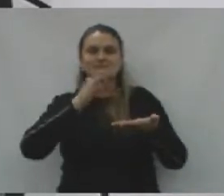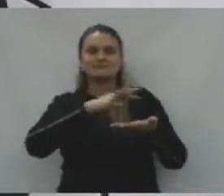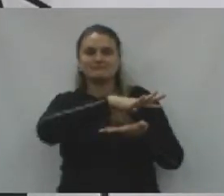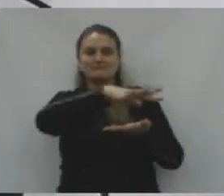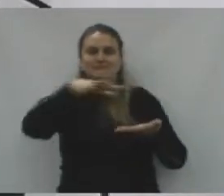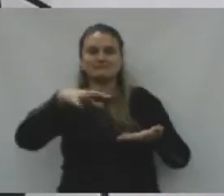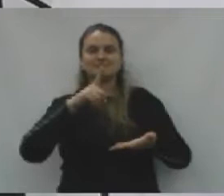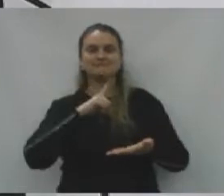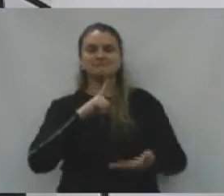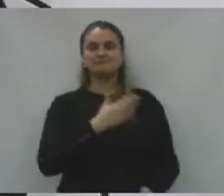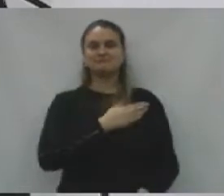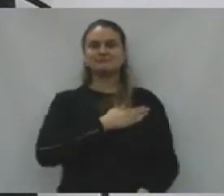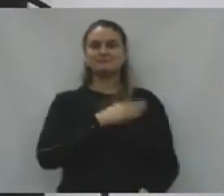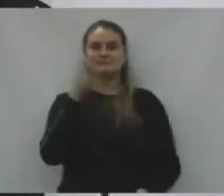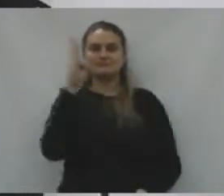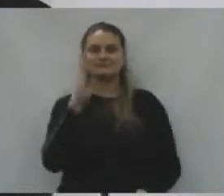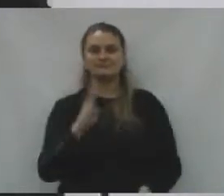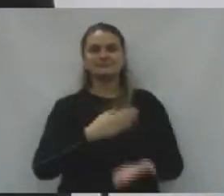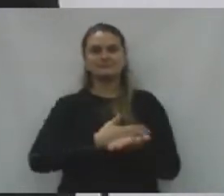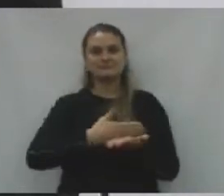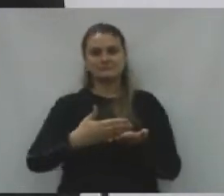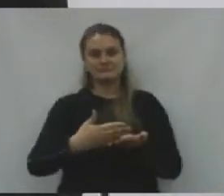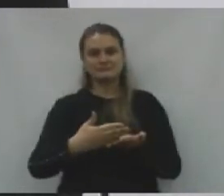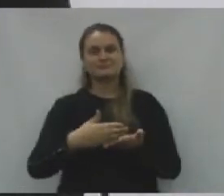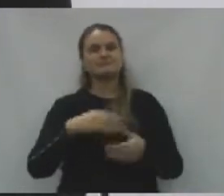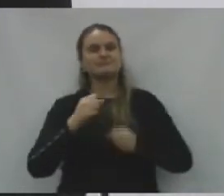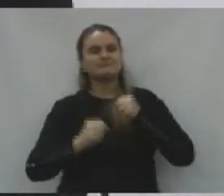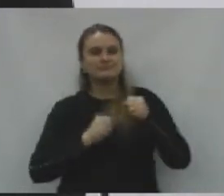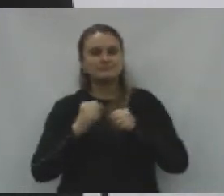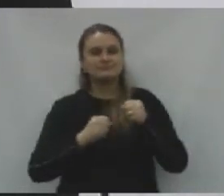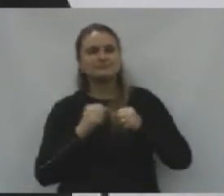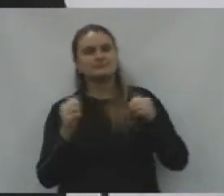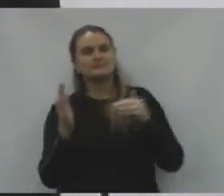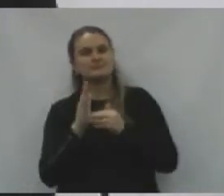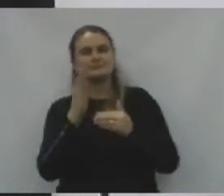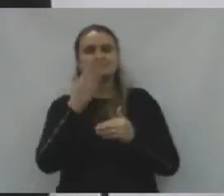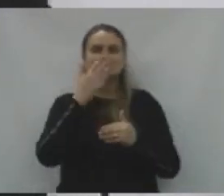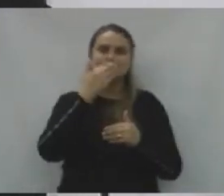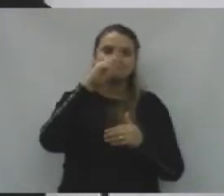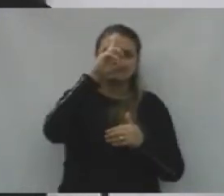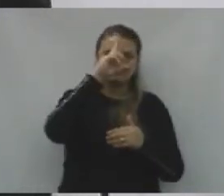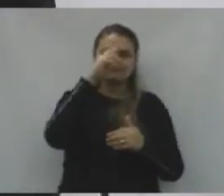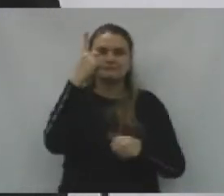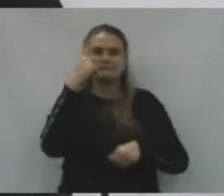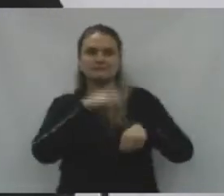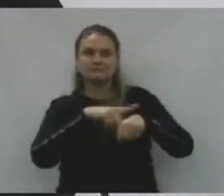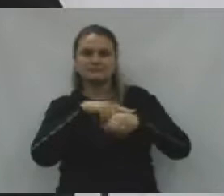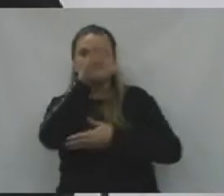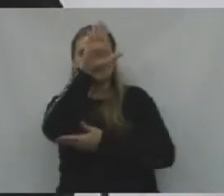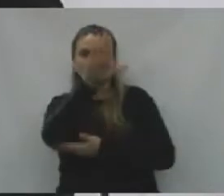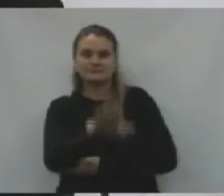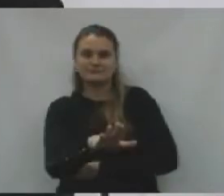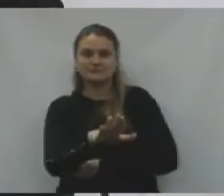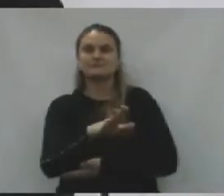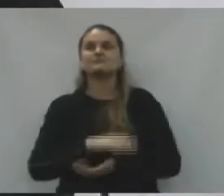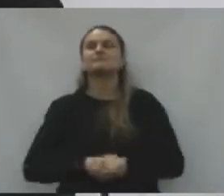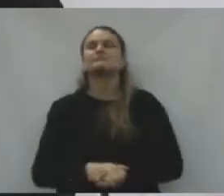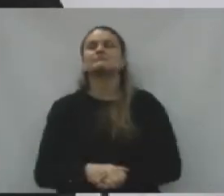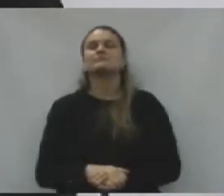que eles vão, cantam o hino nacional e iniciam as provas até meio-dia, 1h da tarde, com as